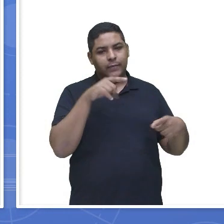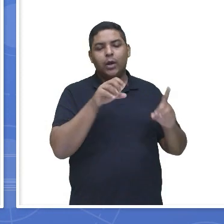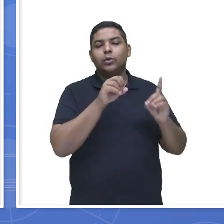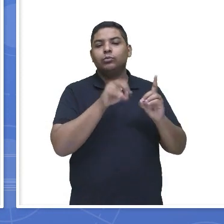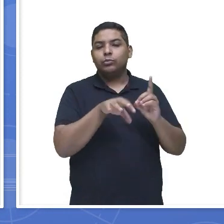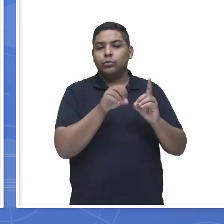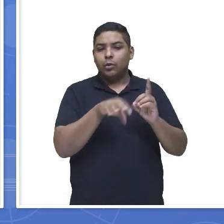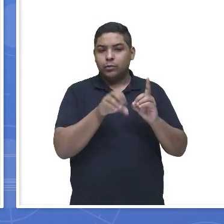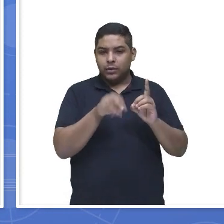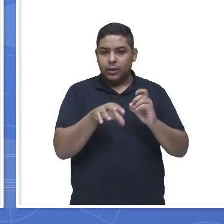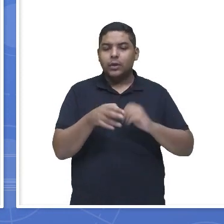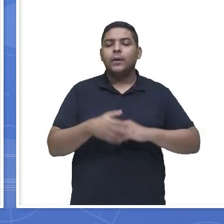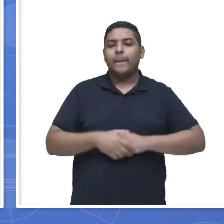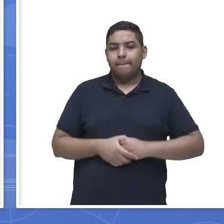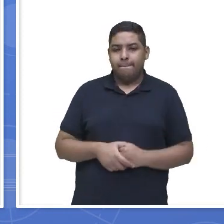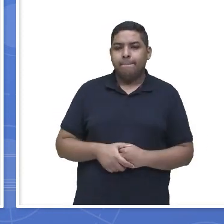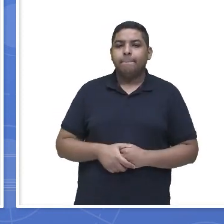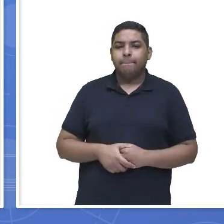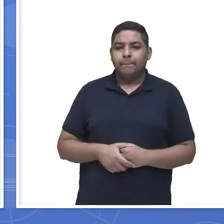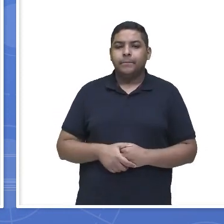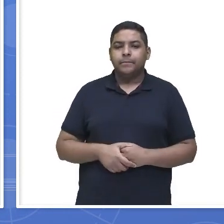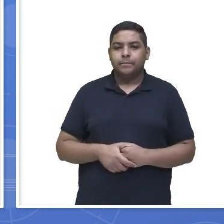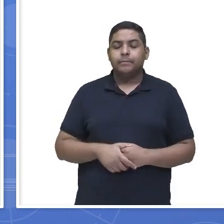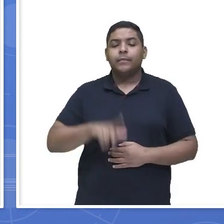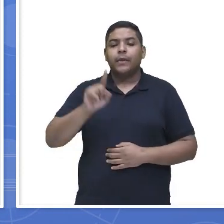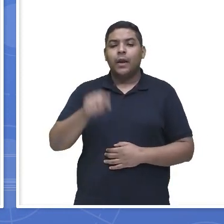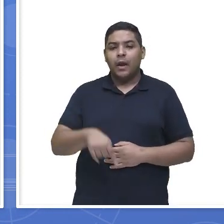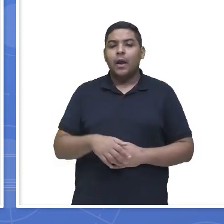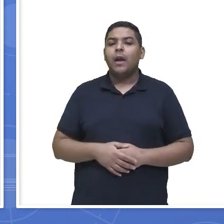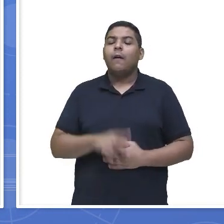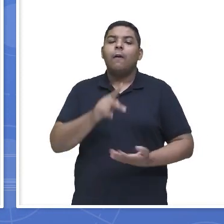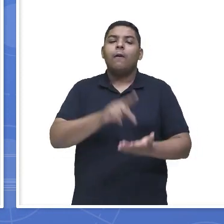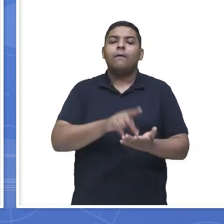uma doutrina. Portanto, uma verdade